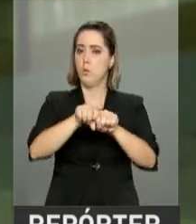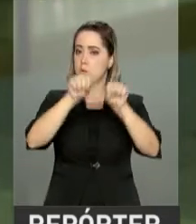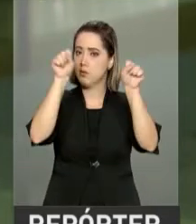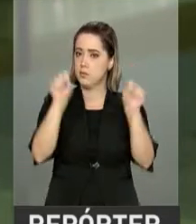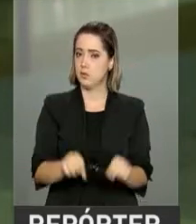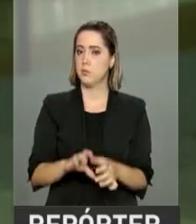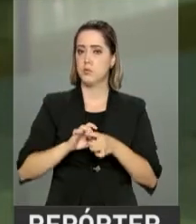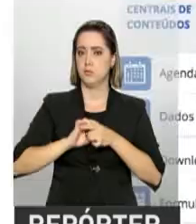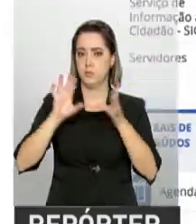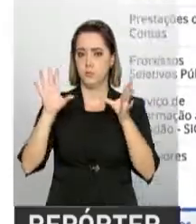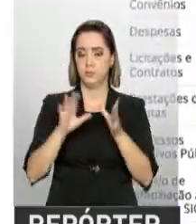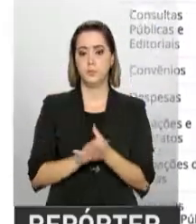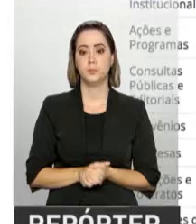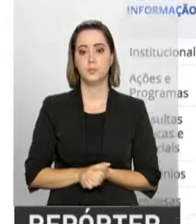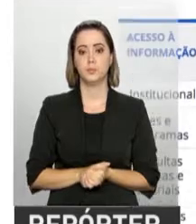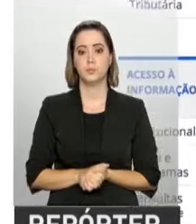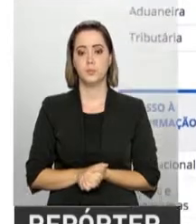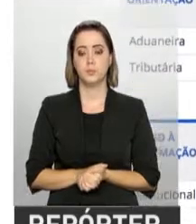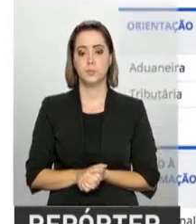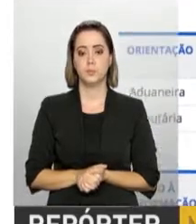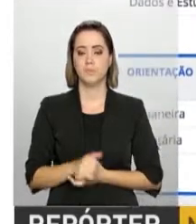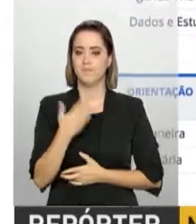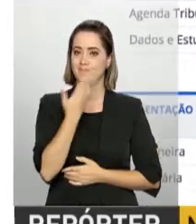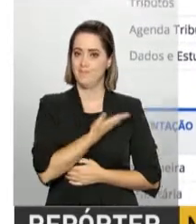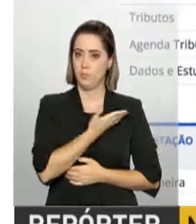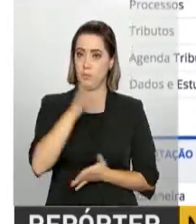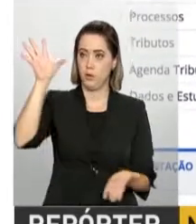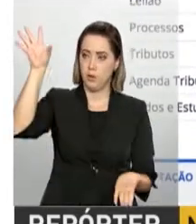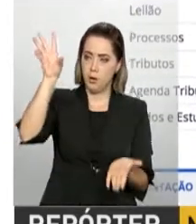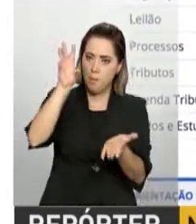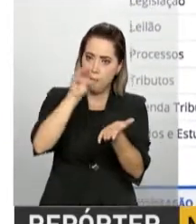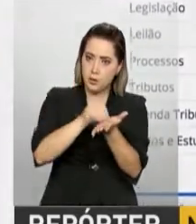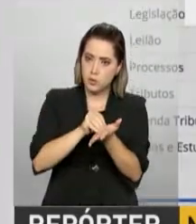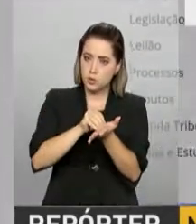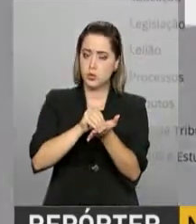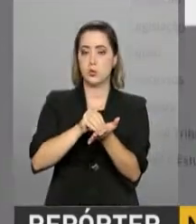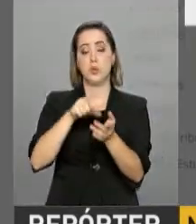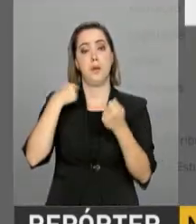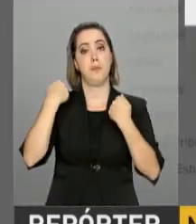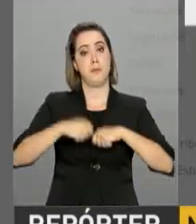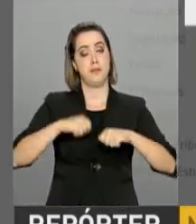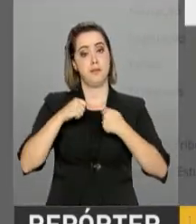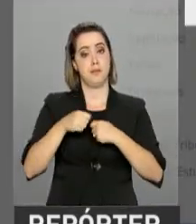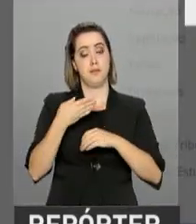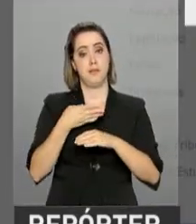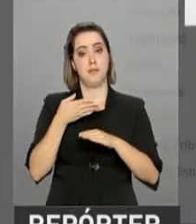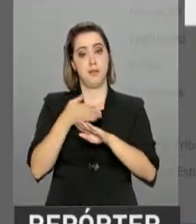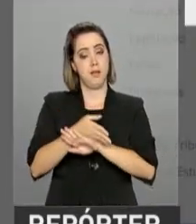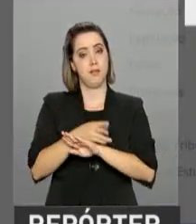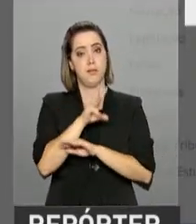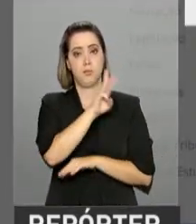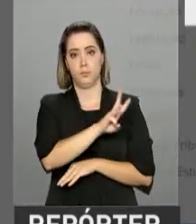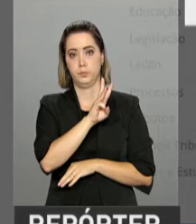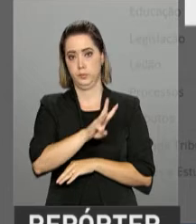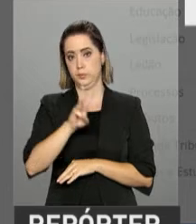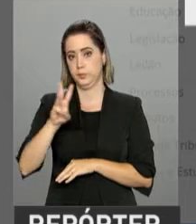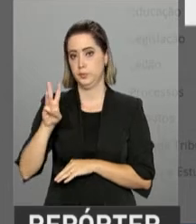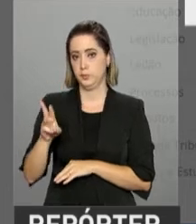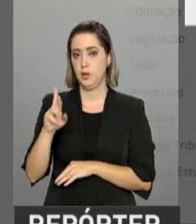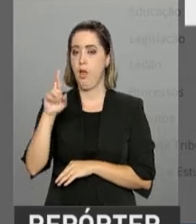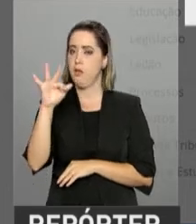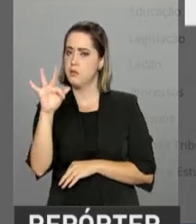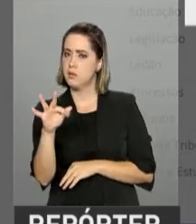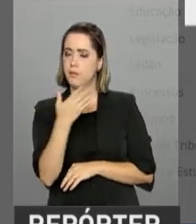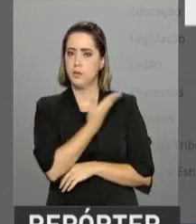fevereiro para baixar o programa o contribuinte deve acessar a página da receita federal na internet no